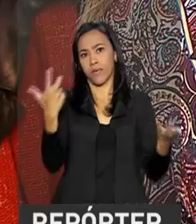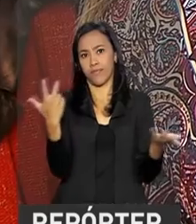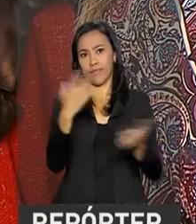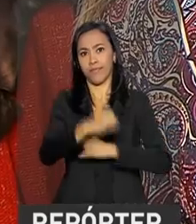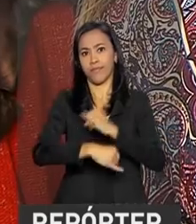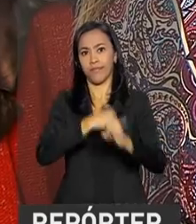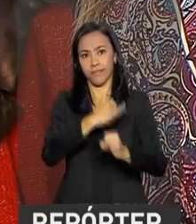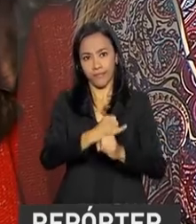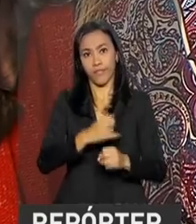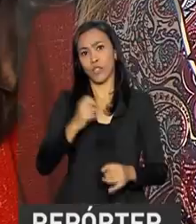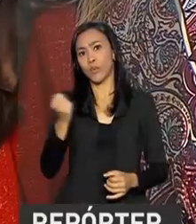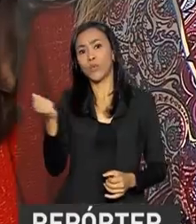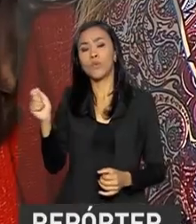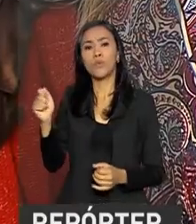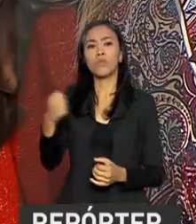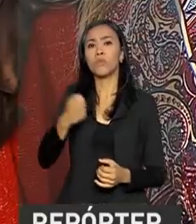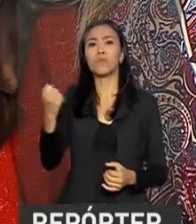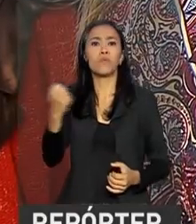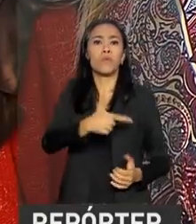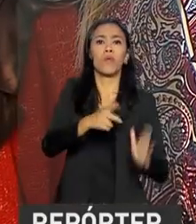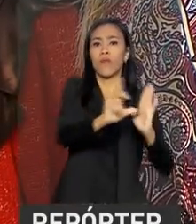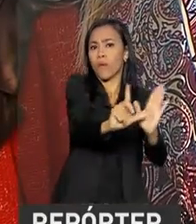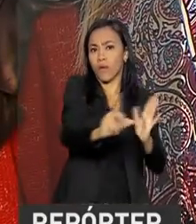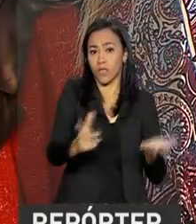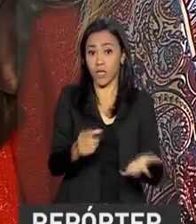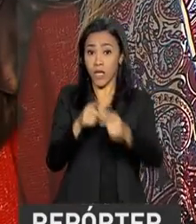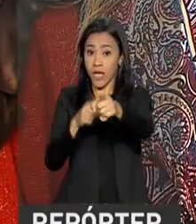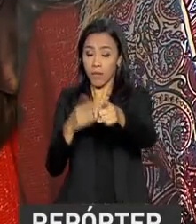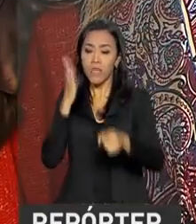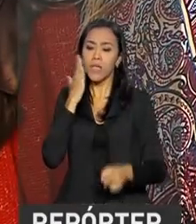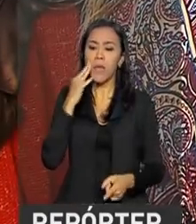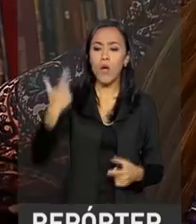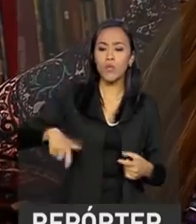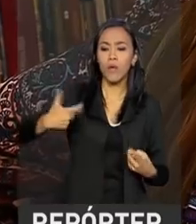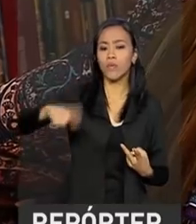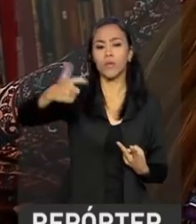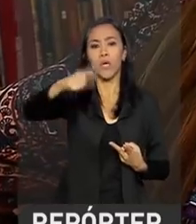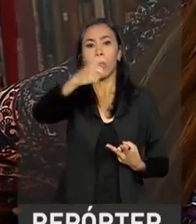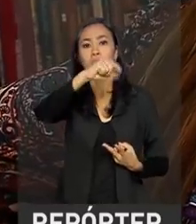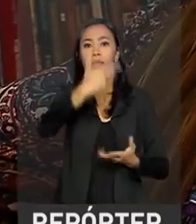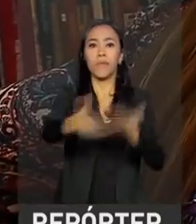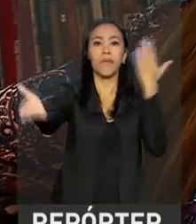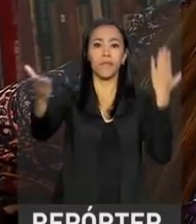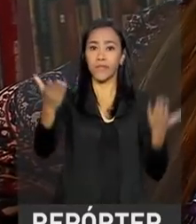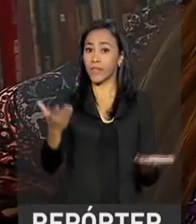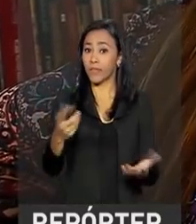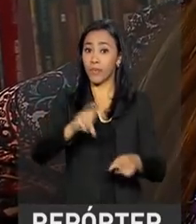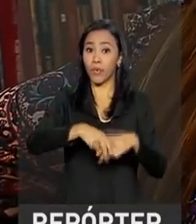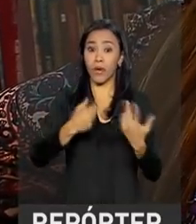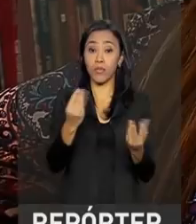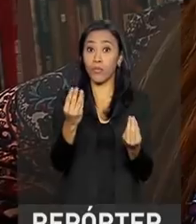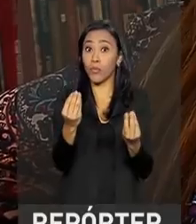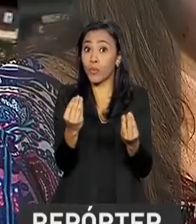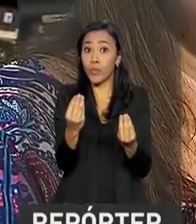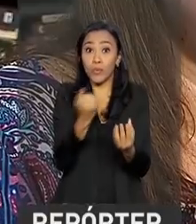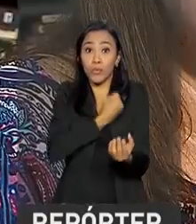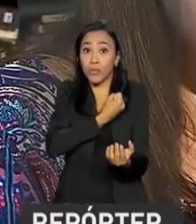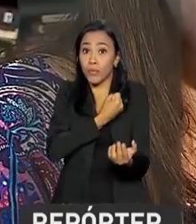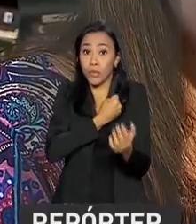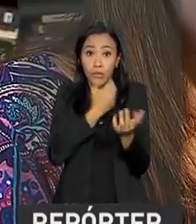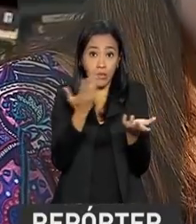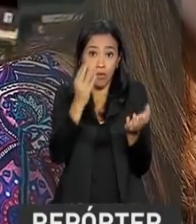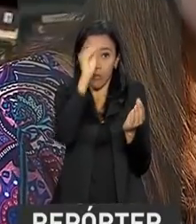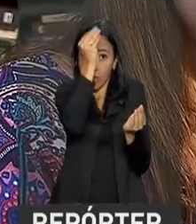na hora de acompanhar por onde anda encomenda costumava se perder nos vários códigos de rastreamento um